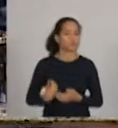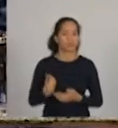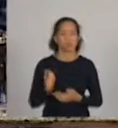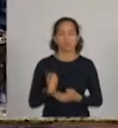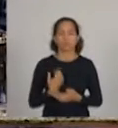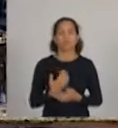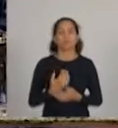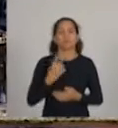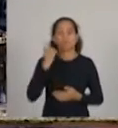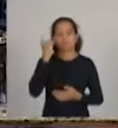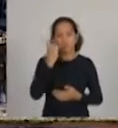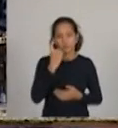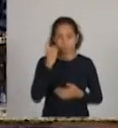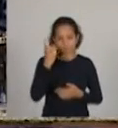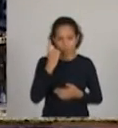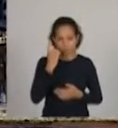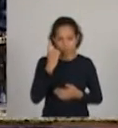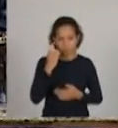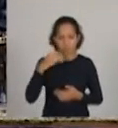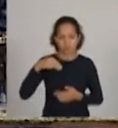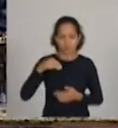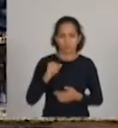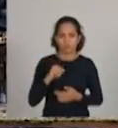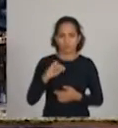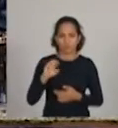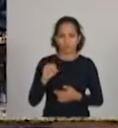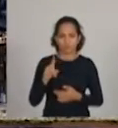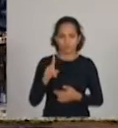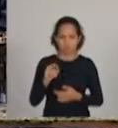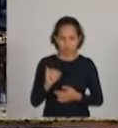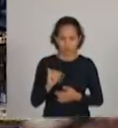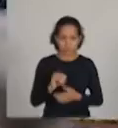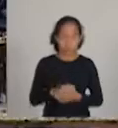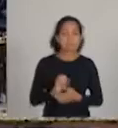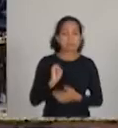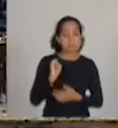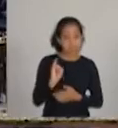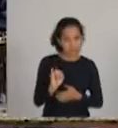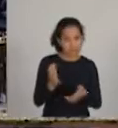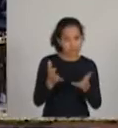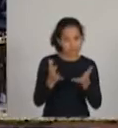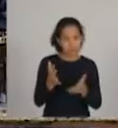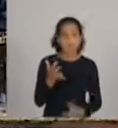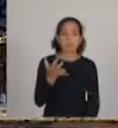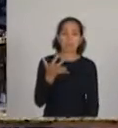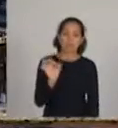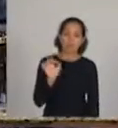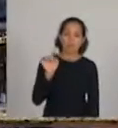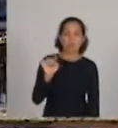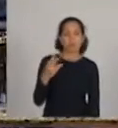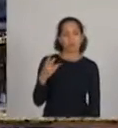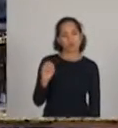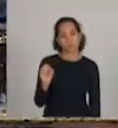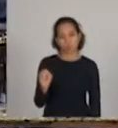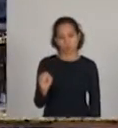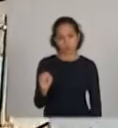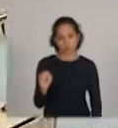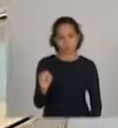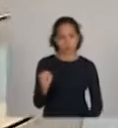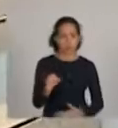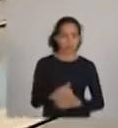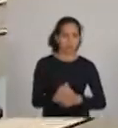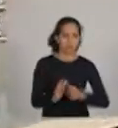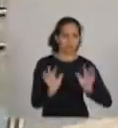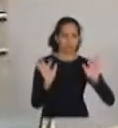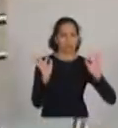Ausente, deputado Sérgio Majestos. Deputado, se quiser, terá 10 minutos e 30 segundos. Nossa sessão vai